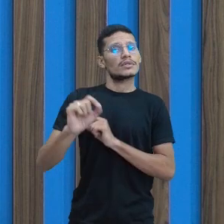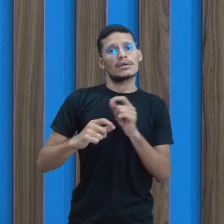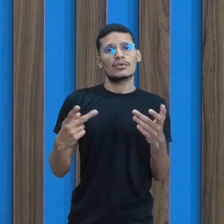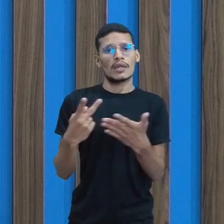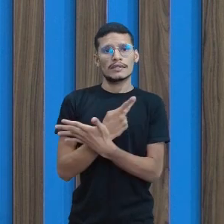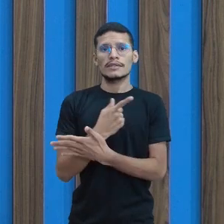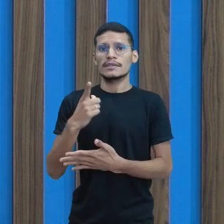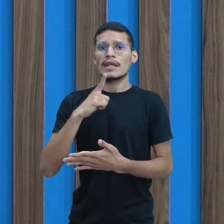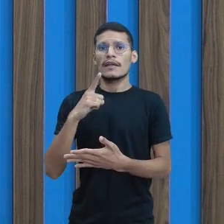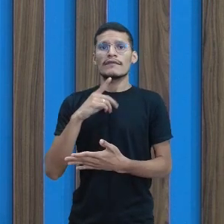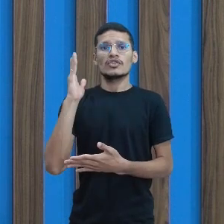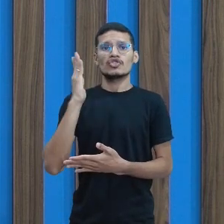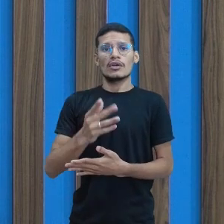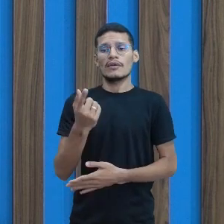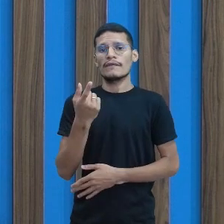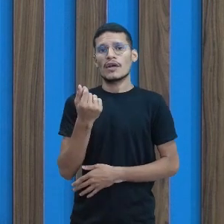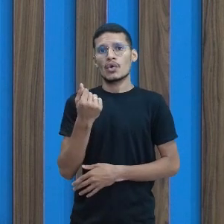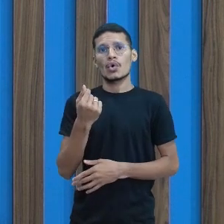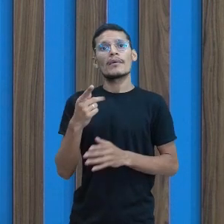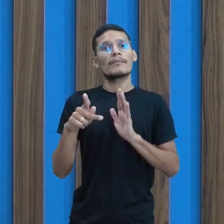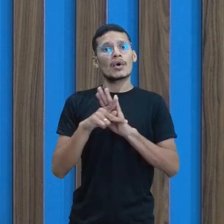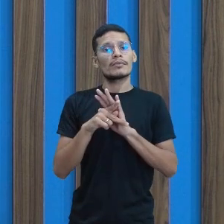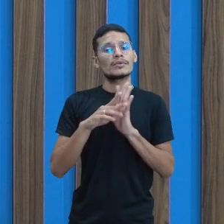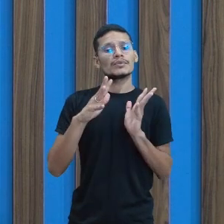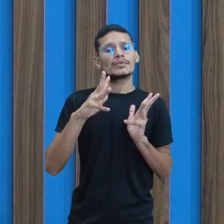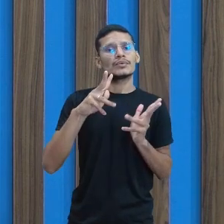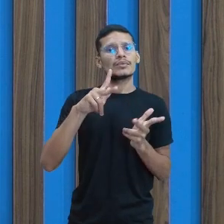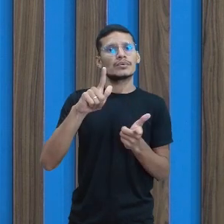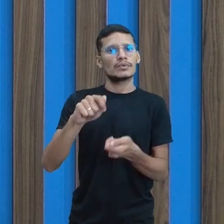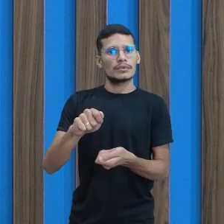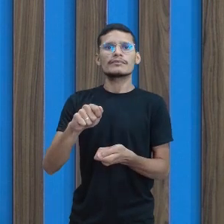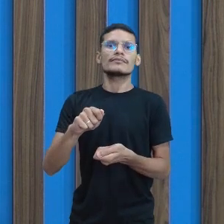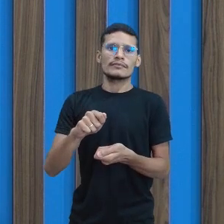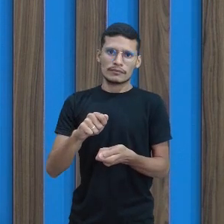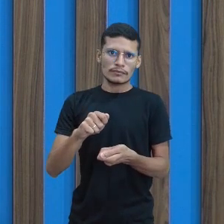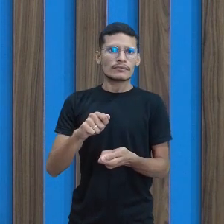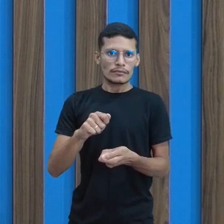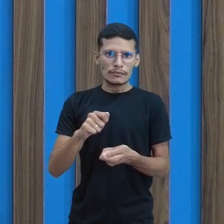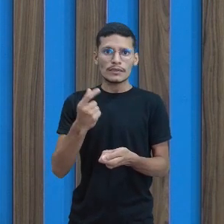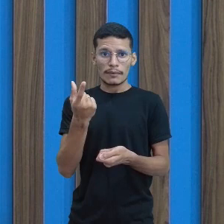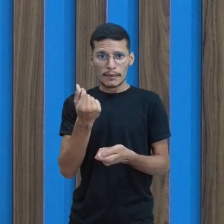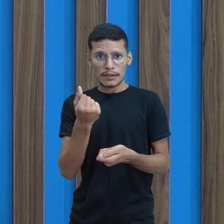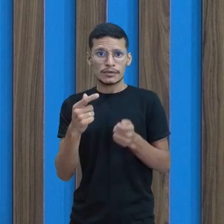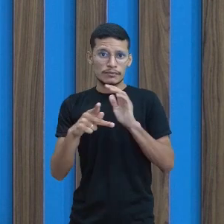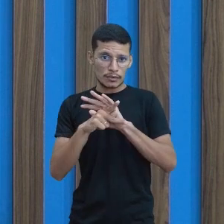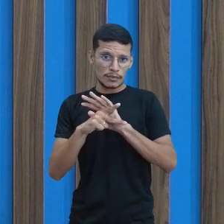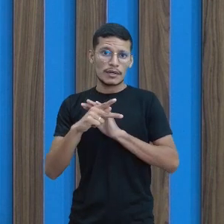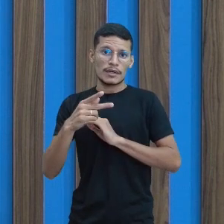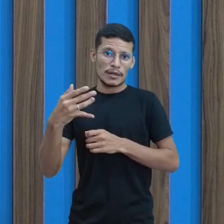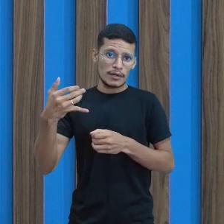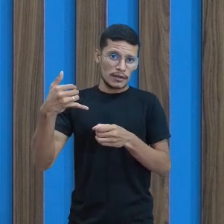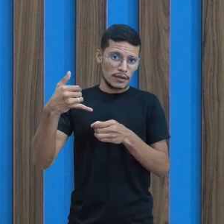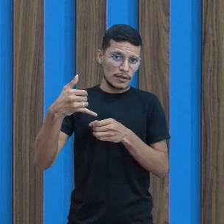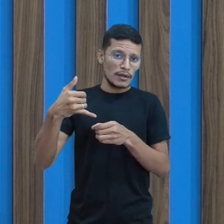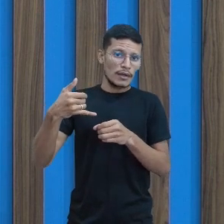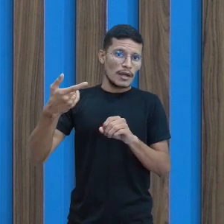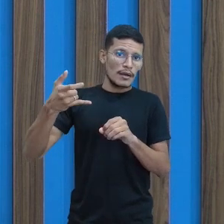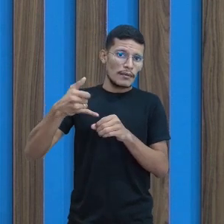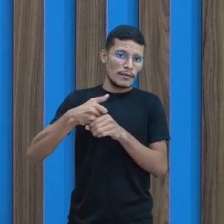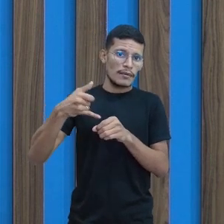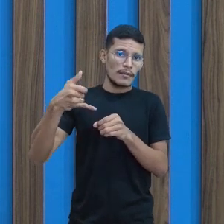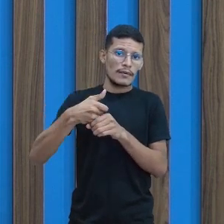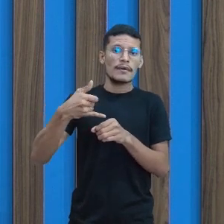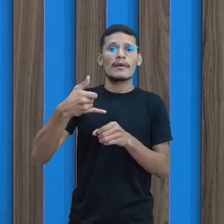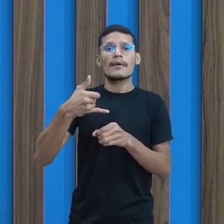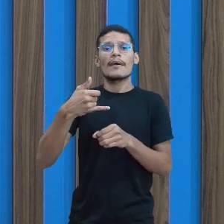foi estabelecido aí um valor, né, internacional aí, tabelado aí para o preço do barril de petróleo e no momento, né,